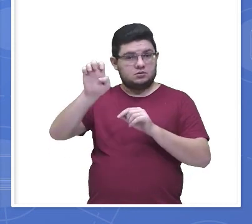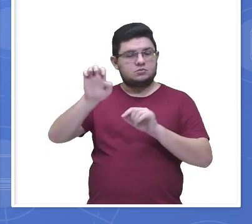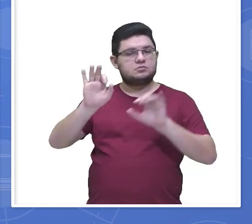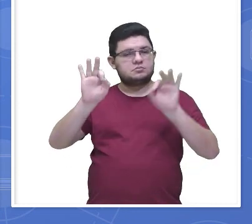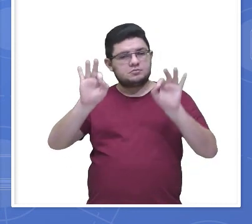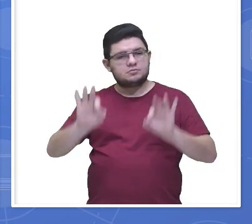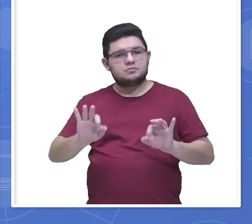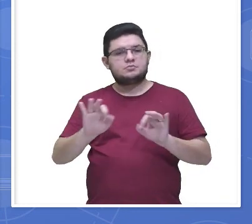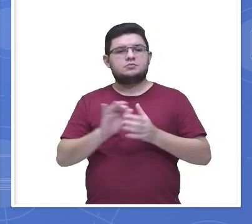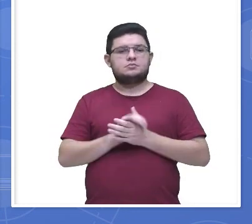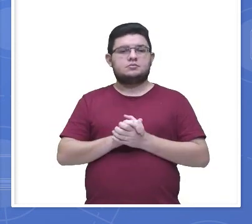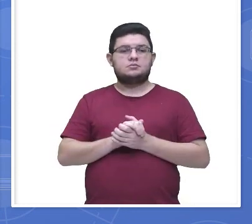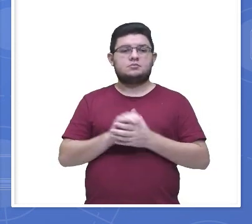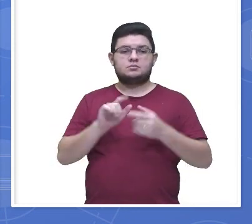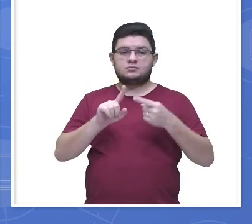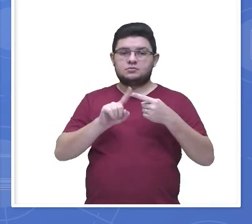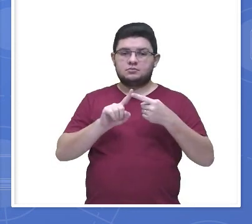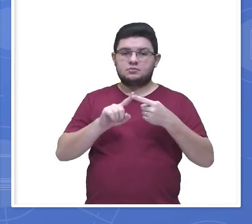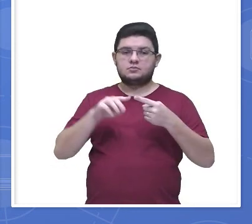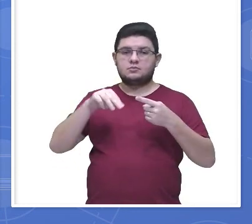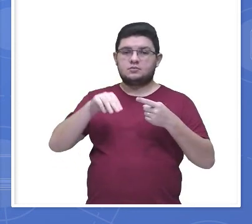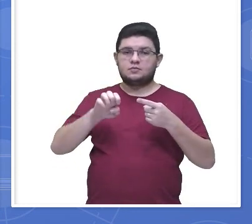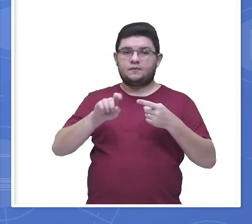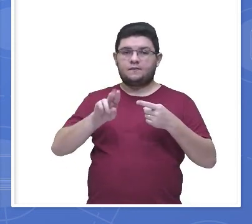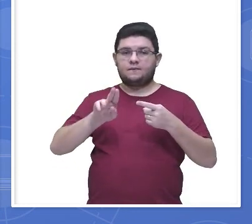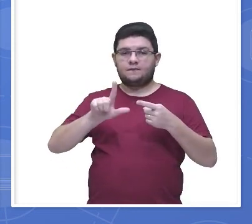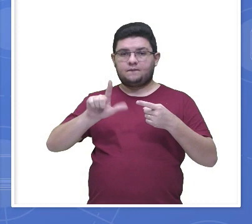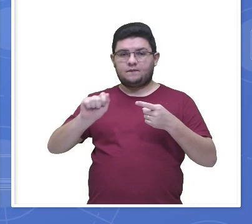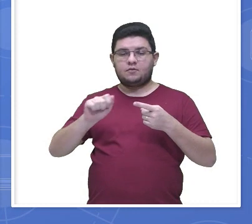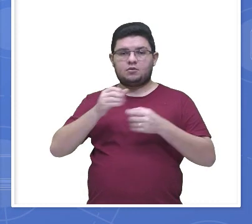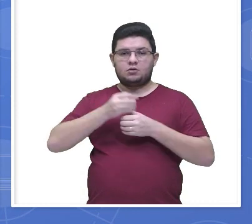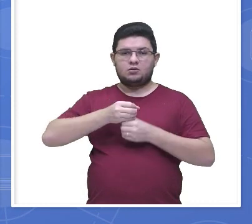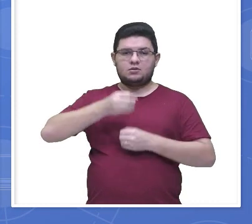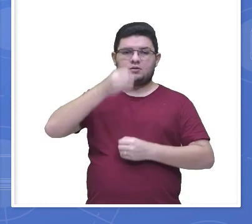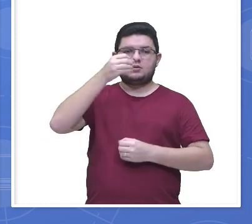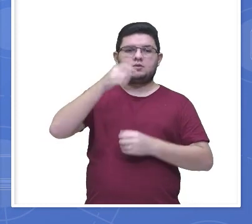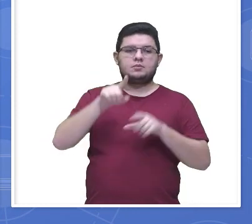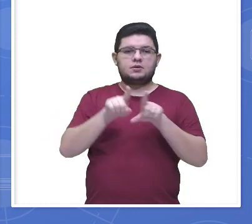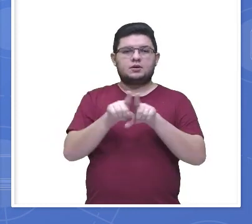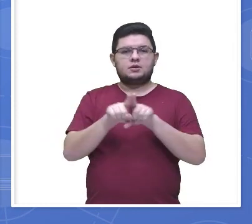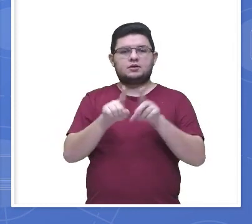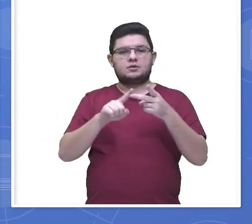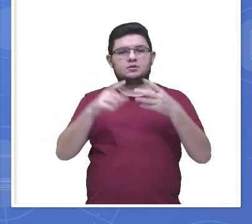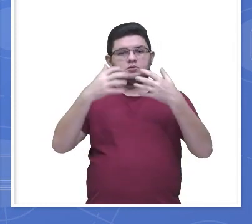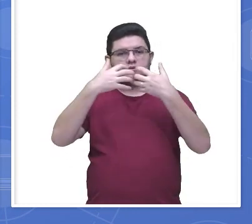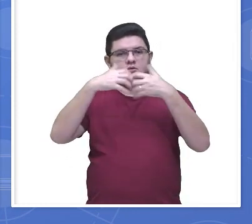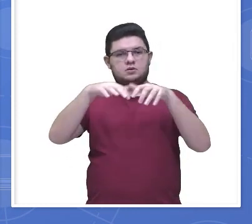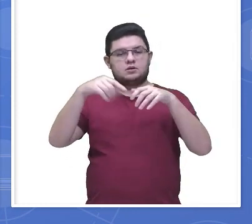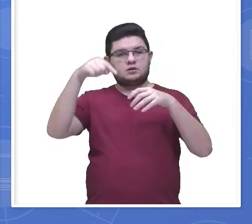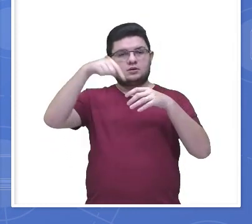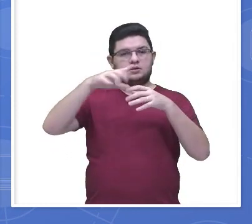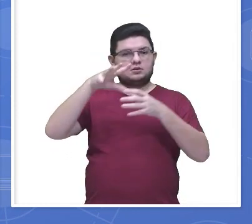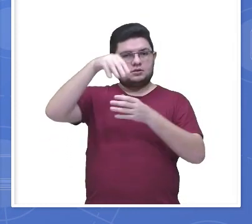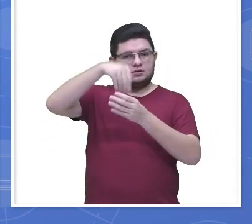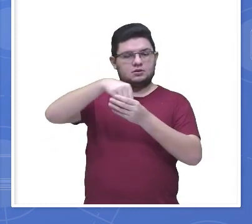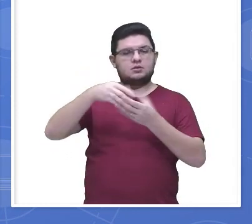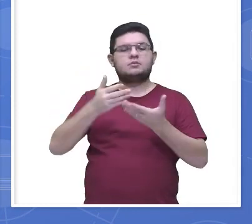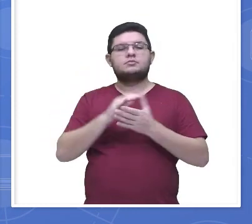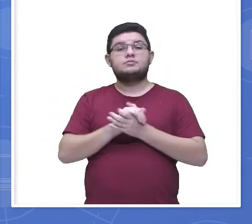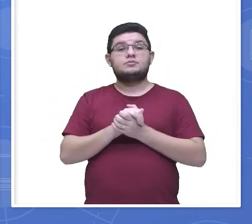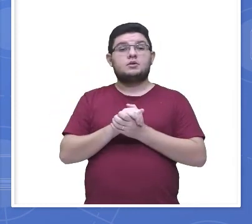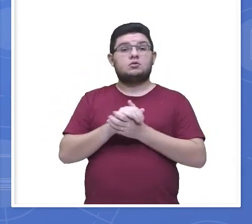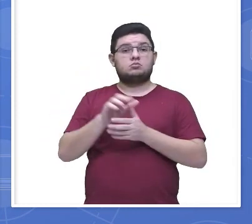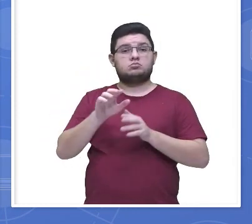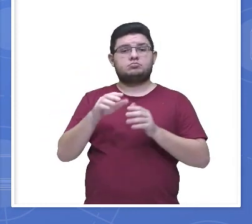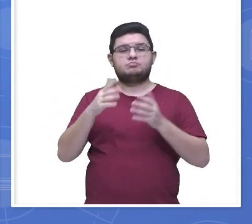espinhal e encéfalo, né? Então, parabéns aí a todo mundo que respondeu a letra E na primeira questão, falando que o